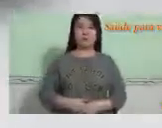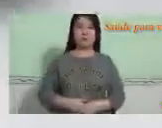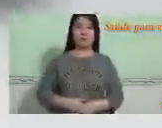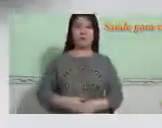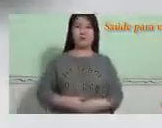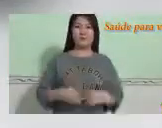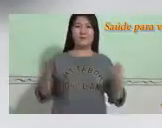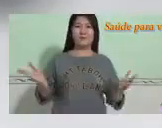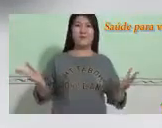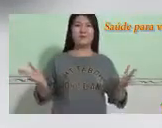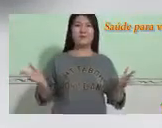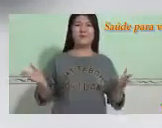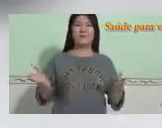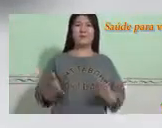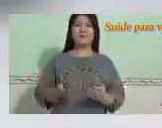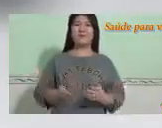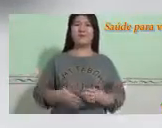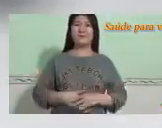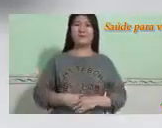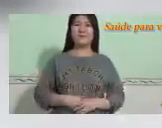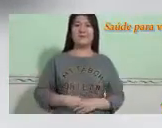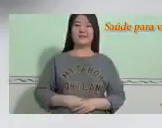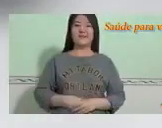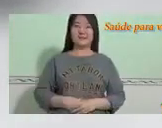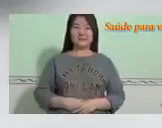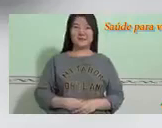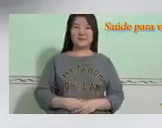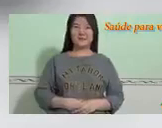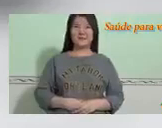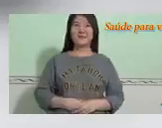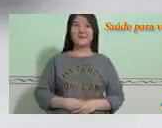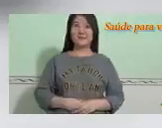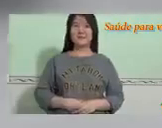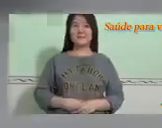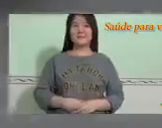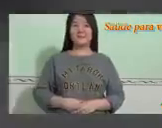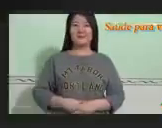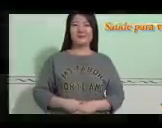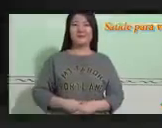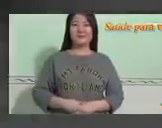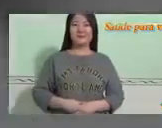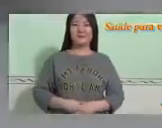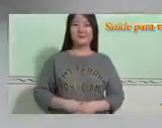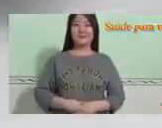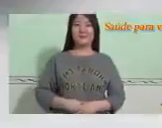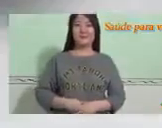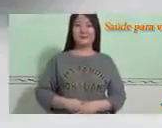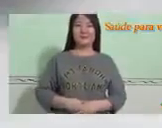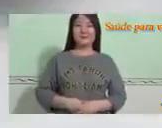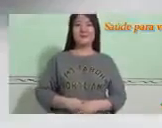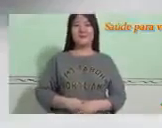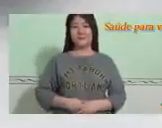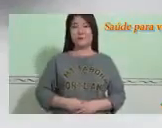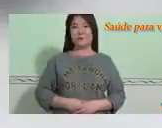com&eacute f e inter os copiar siderúrgica é feita pelo ginecologista tem como objetivo tratar